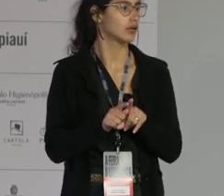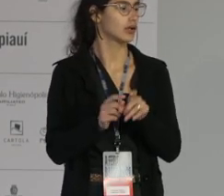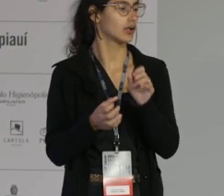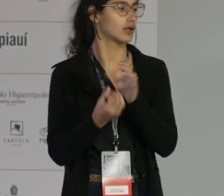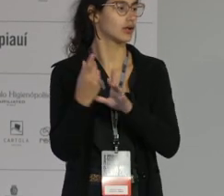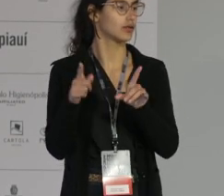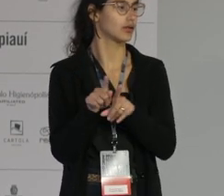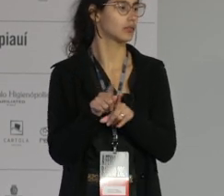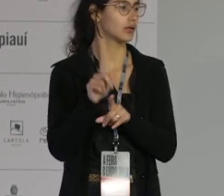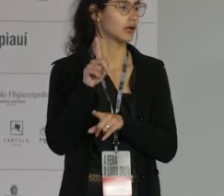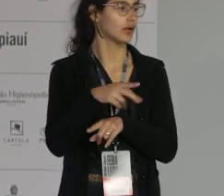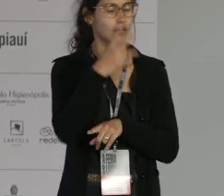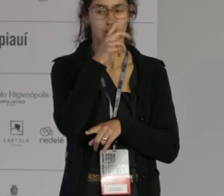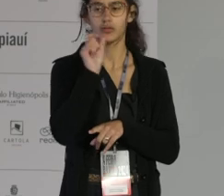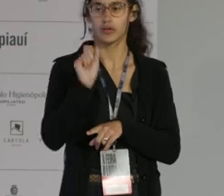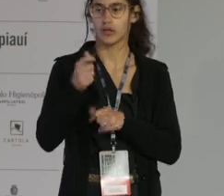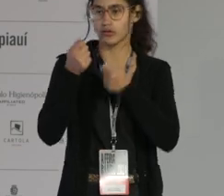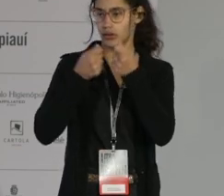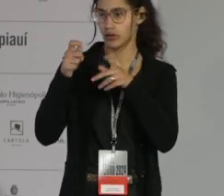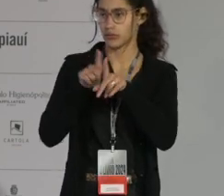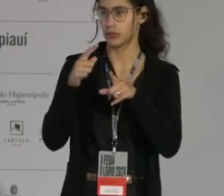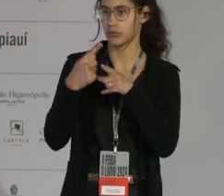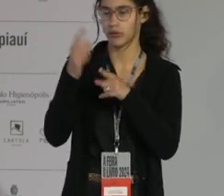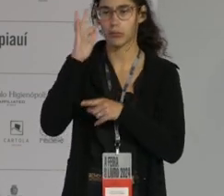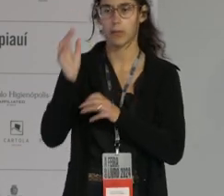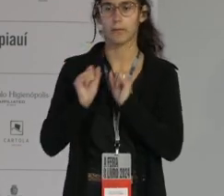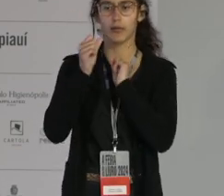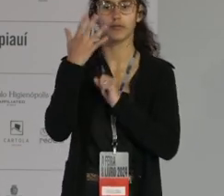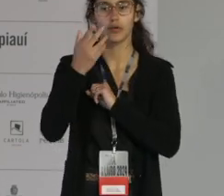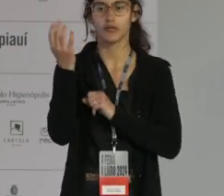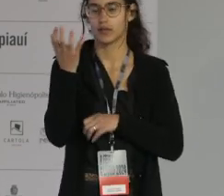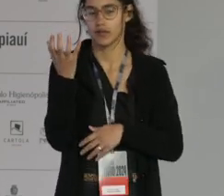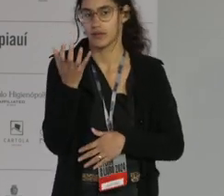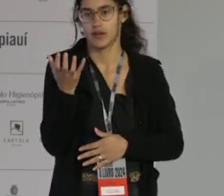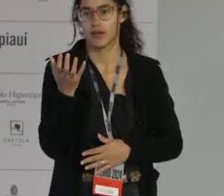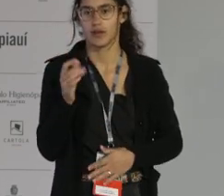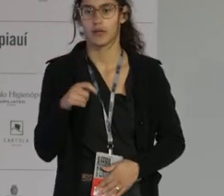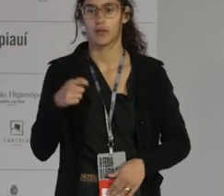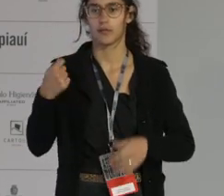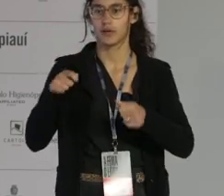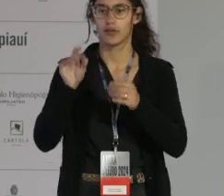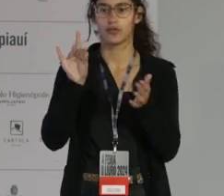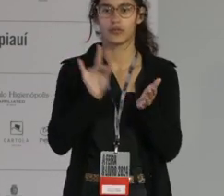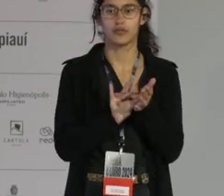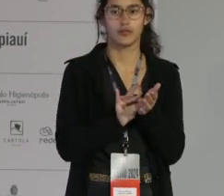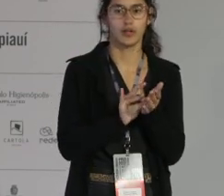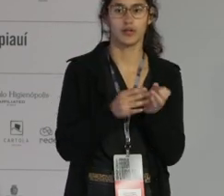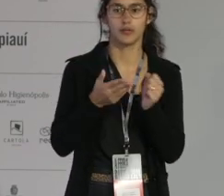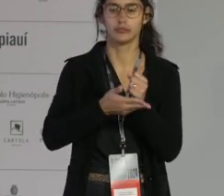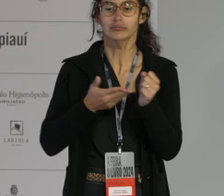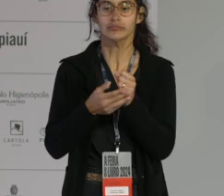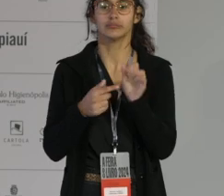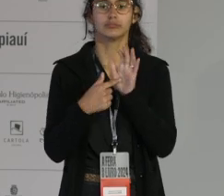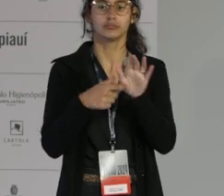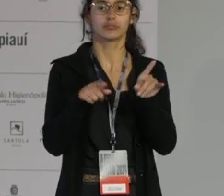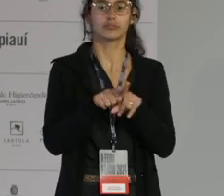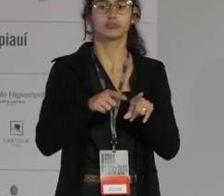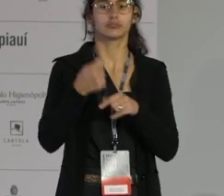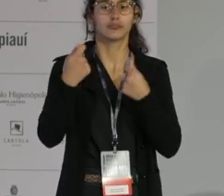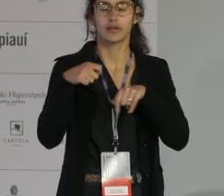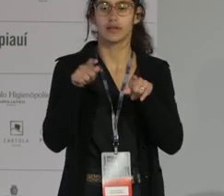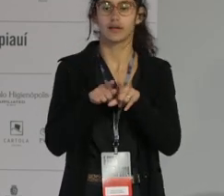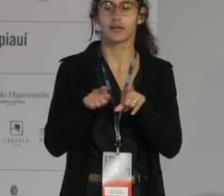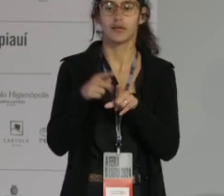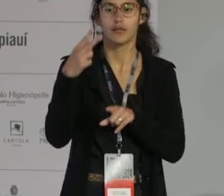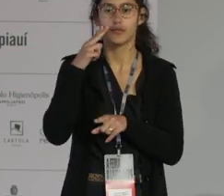isso também acho que é coisa de jornalista, porque na ficção você pode falar o que você quiser, não precisa de fonte, não precisa provar, não precisa